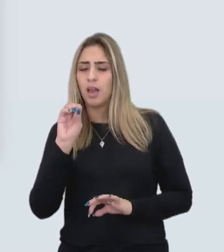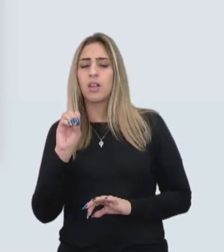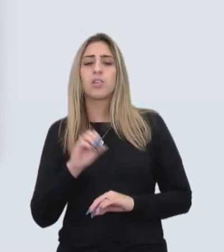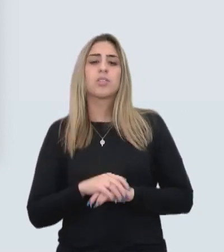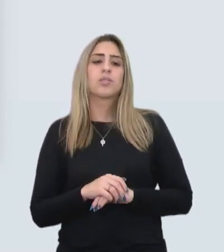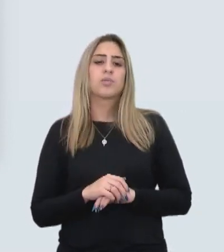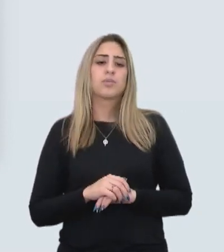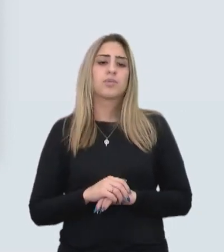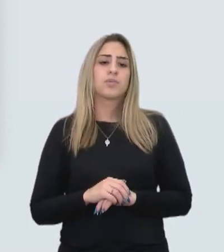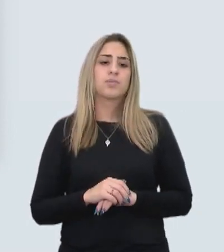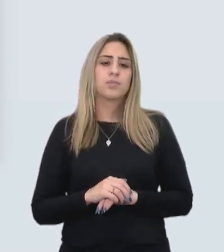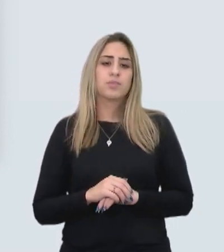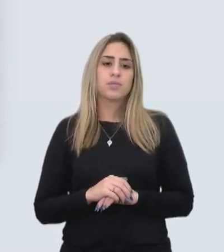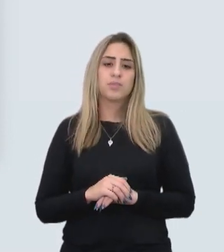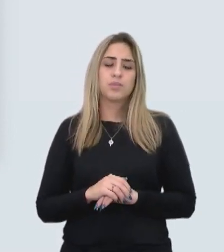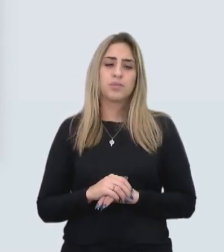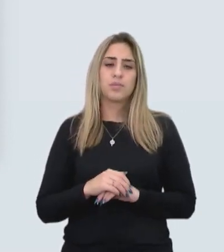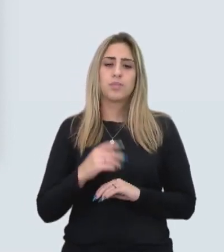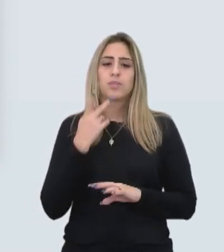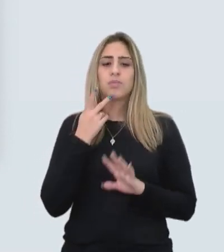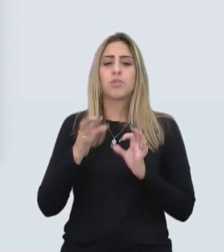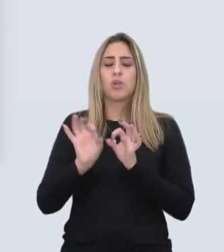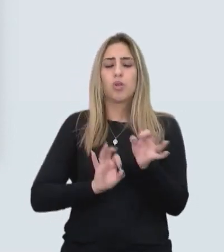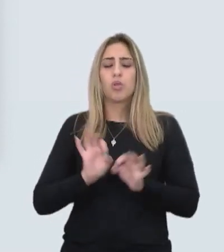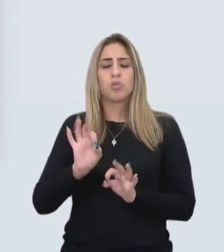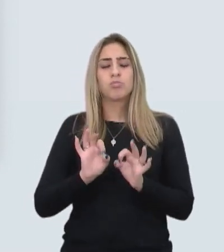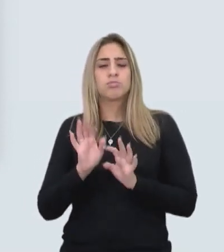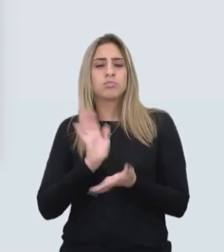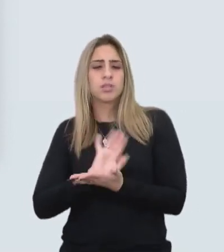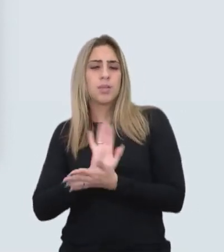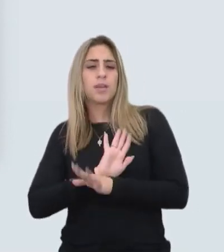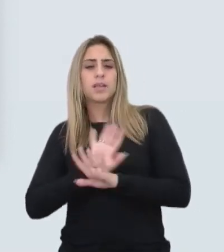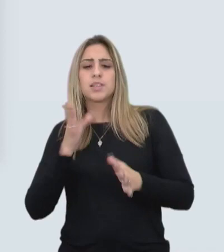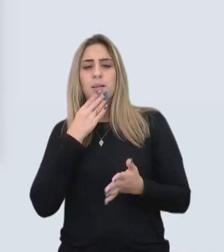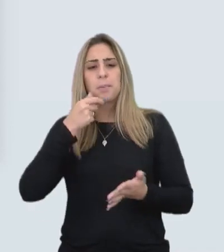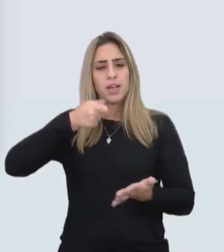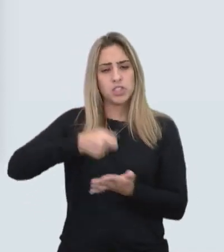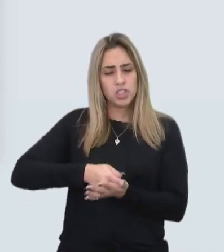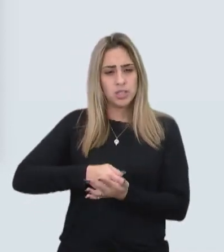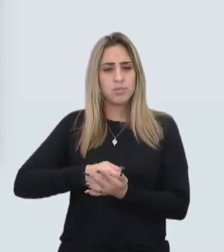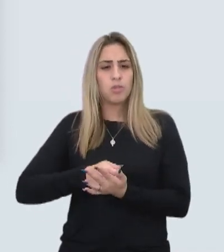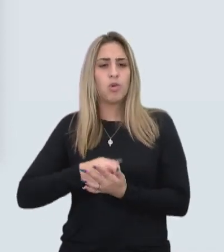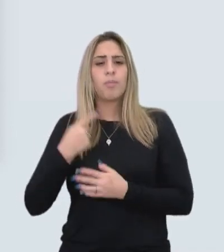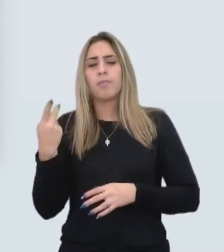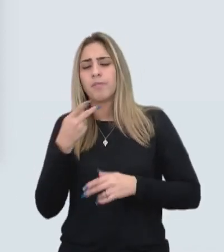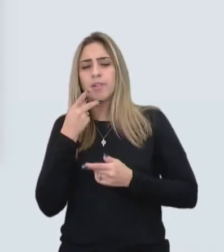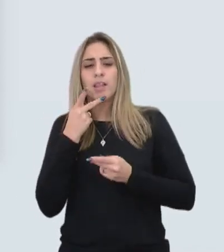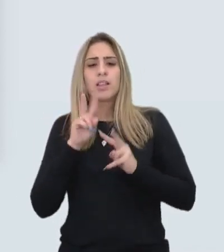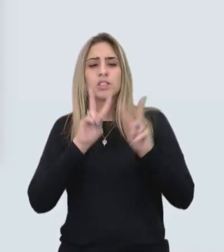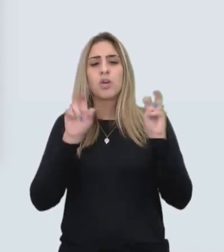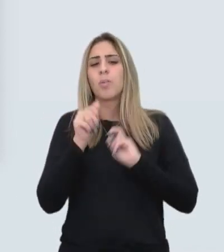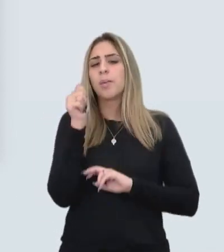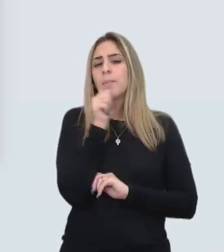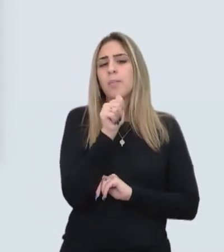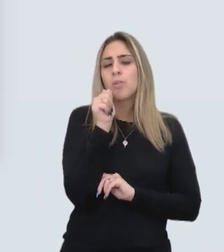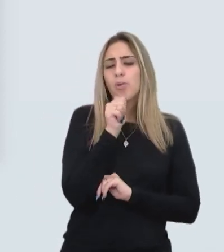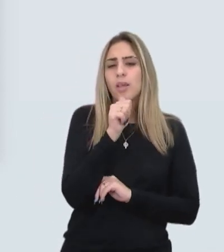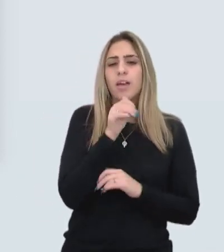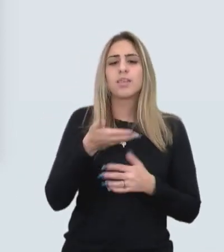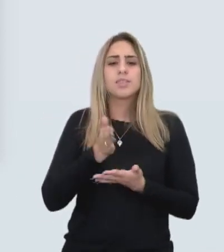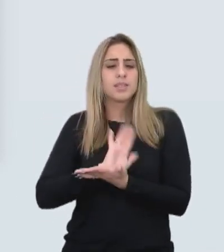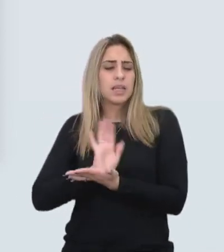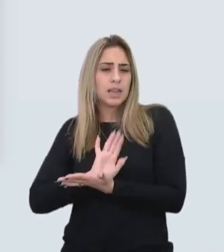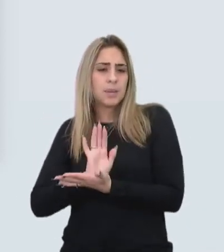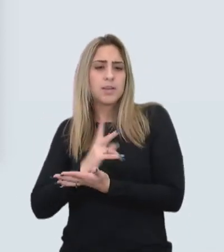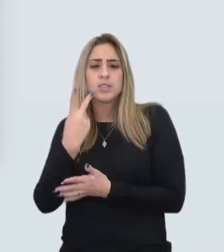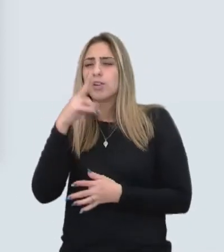trabalho chamado Por um Cinema Sem Machismo, mas eu quero muito encontrar um título melhor pra ele, que é pra falar sobre mulheres do cinema e